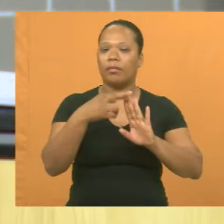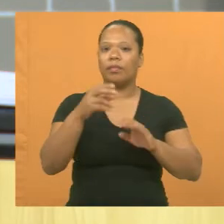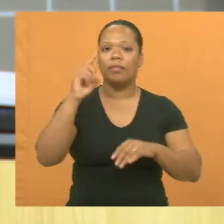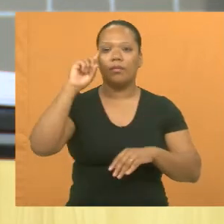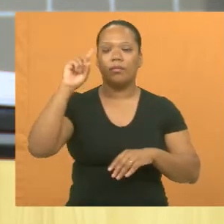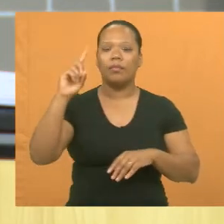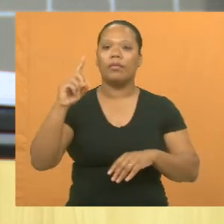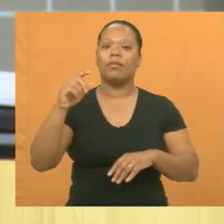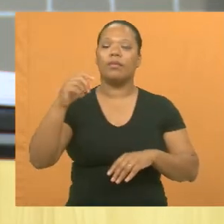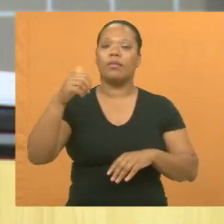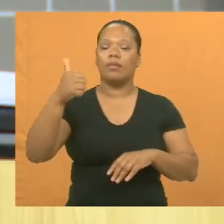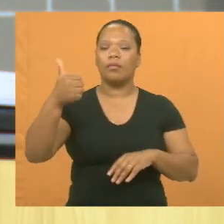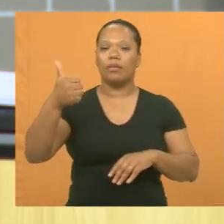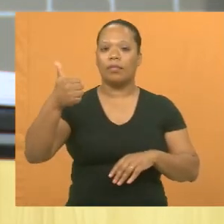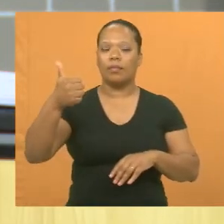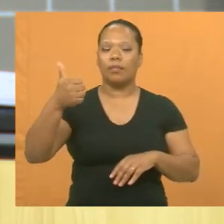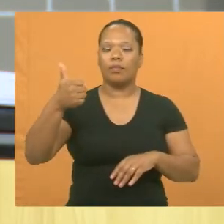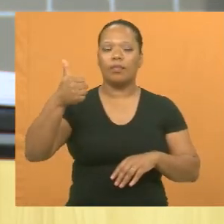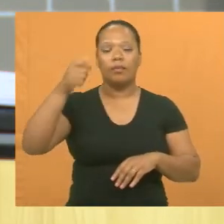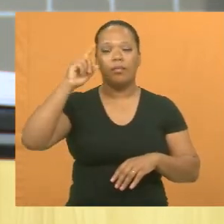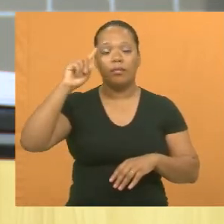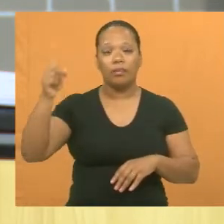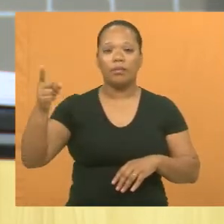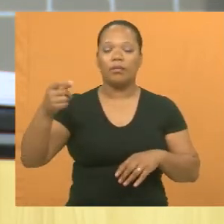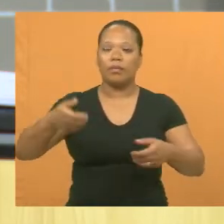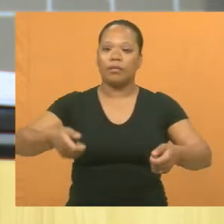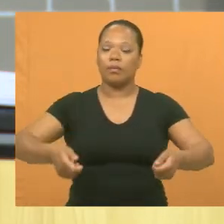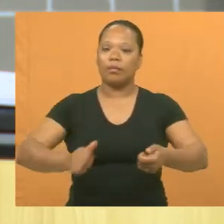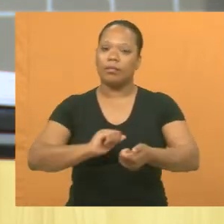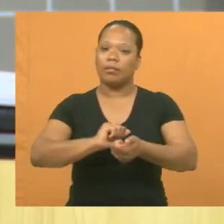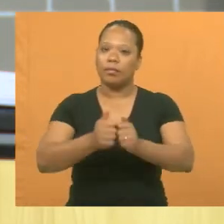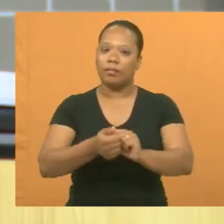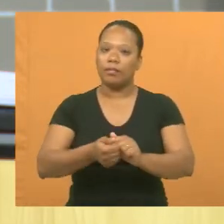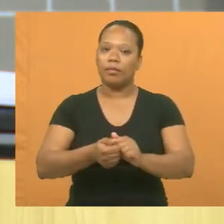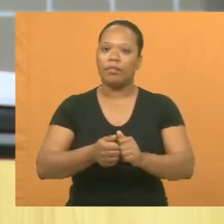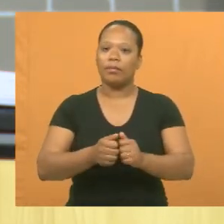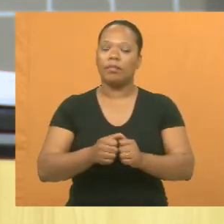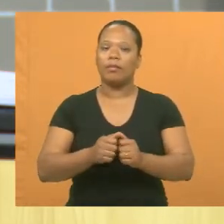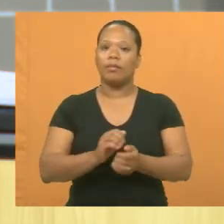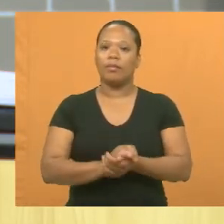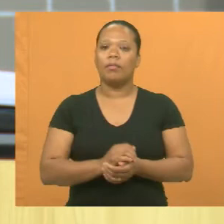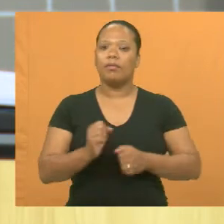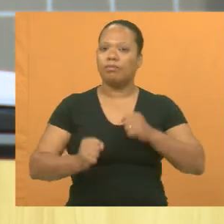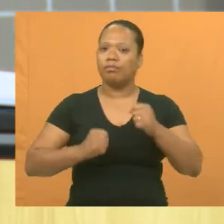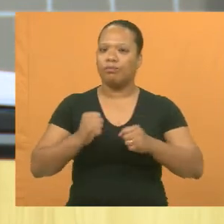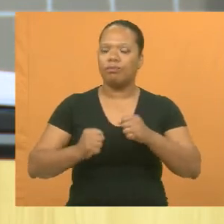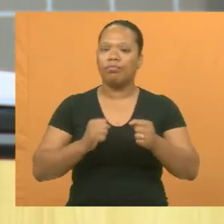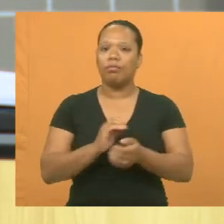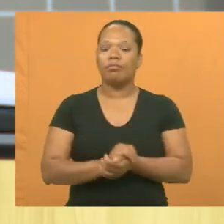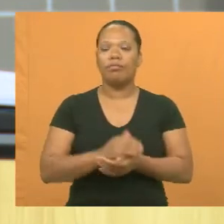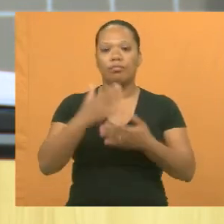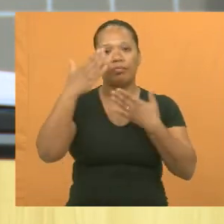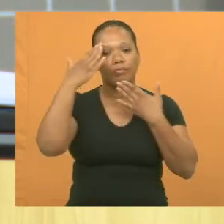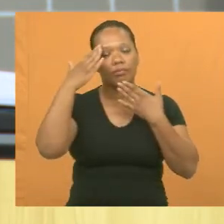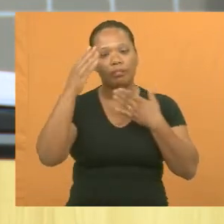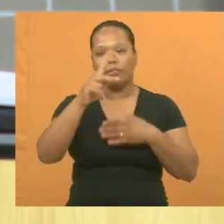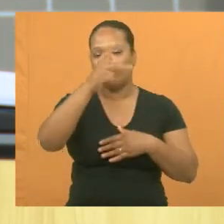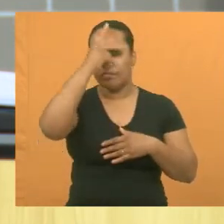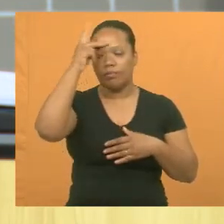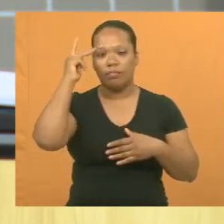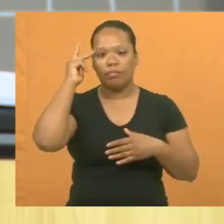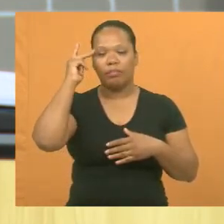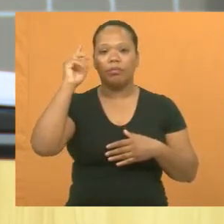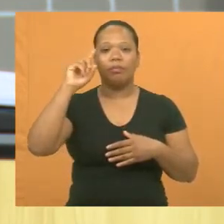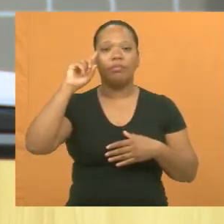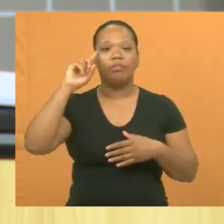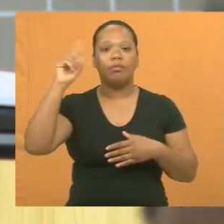Dia do Atletismo, 9 de outubro. Nesta oportunidade, então, consignamos os nossos mais sinceros cumprimentos aos atletas pela passagem